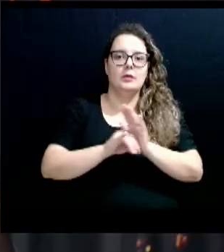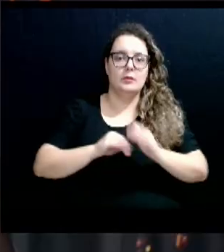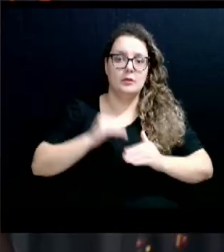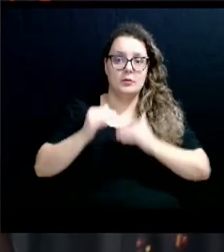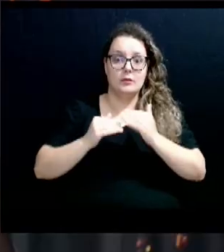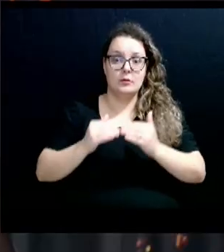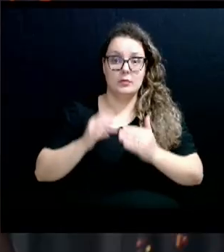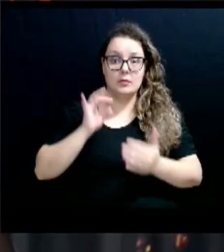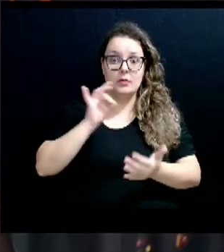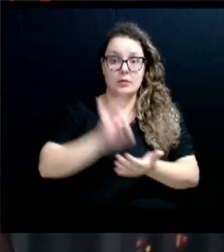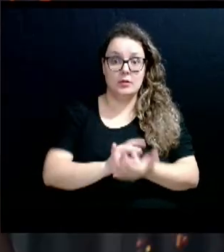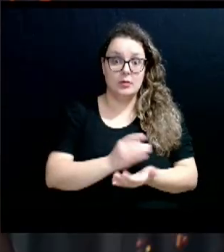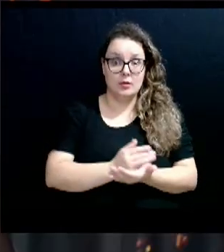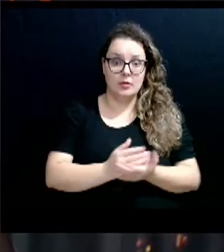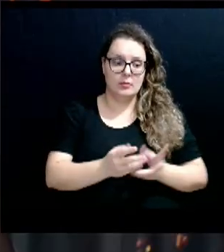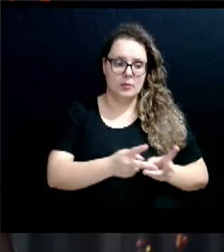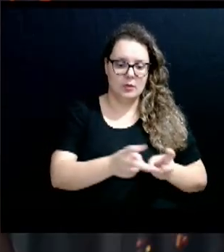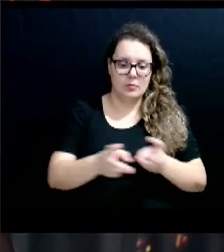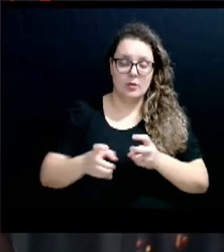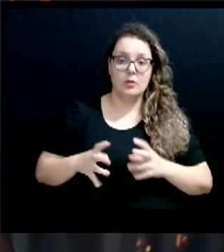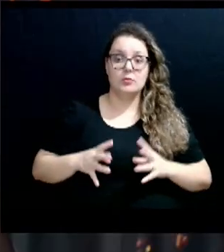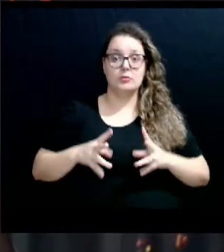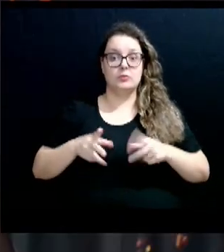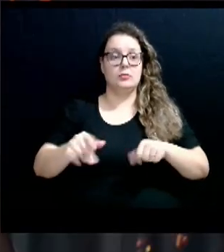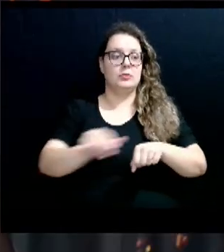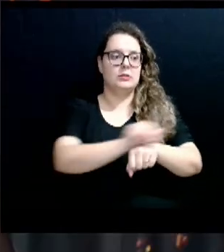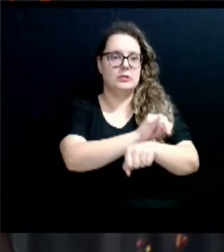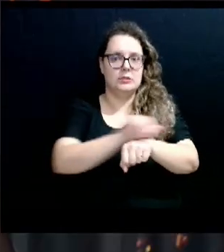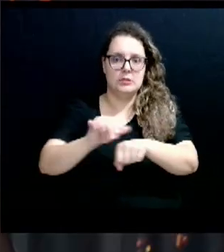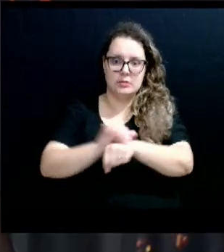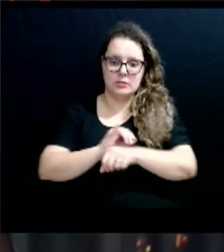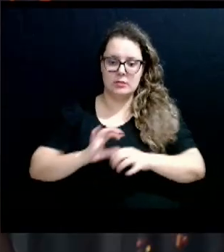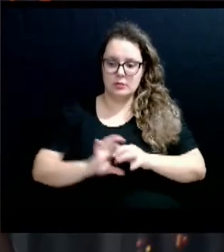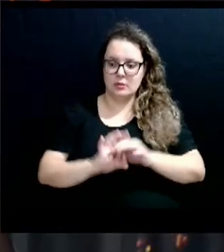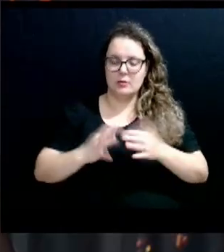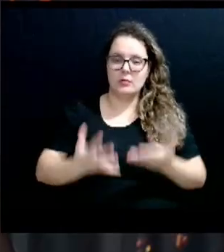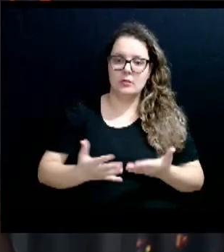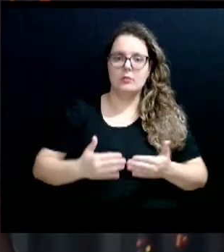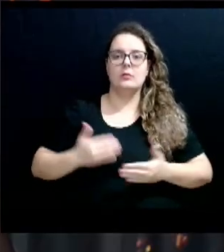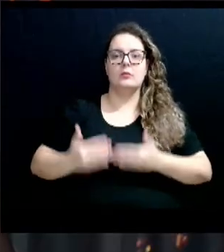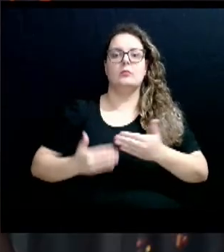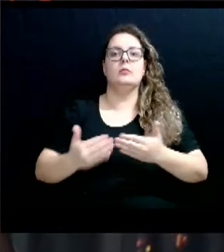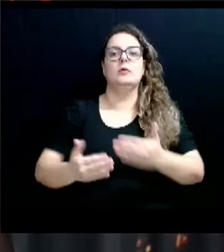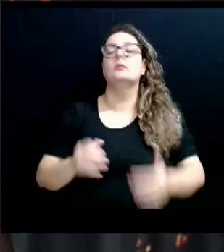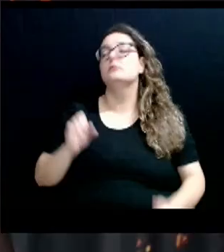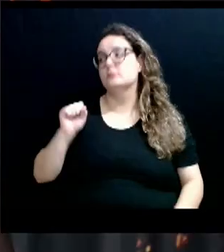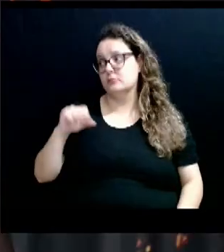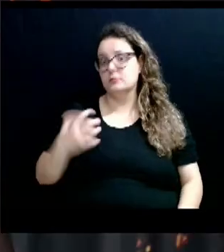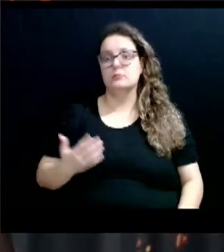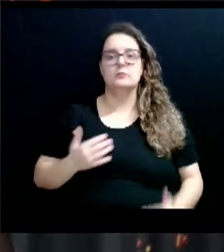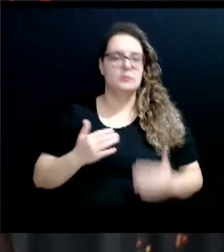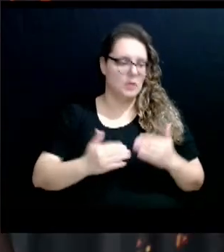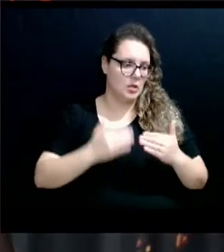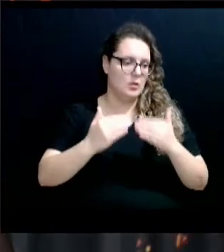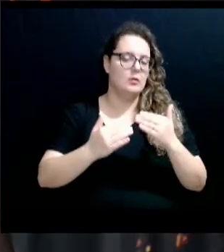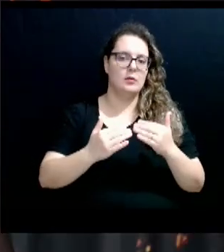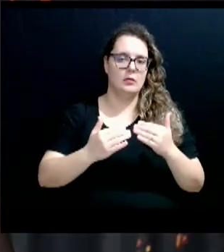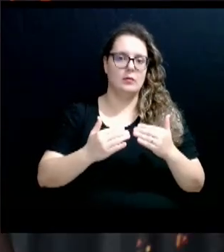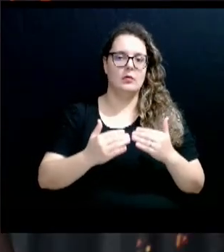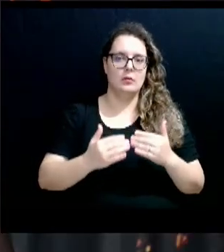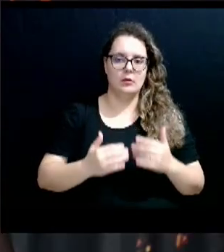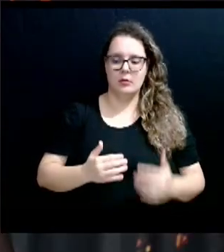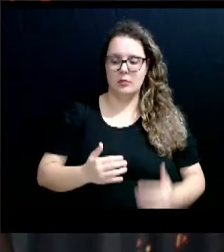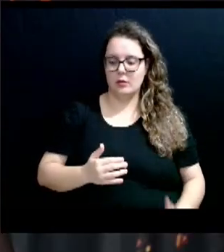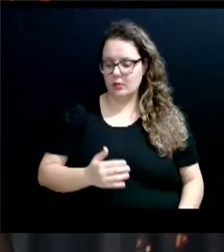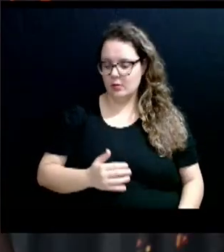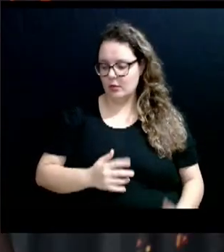começa a olhar todas as ferramentas que estão disponíveis para o seu processo de crescimento, desenvolvimento enquanto indivíduo.